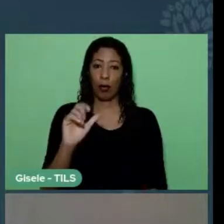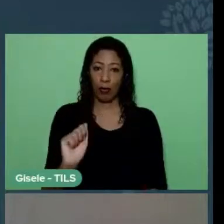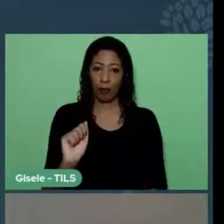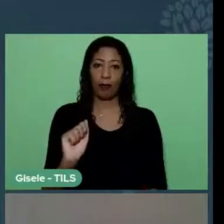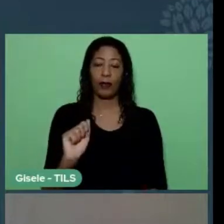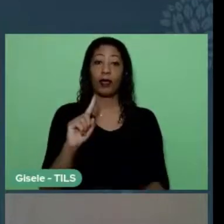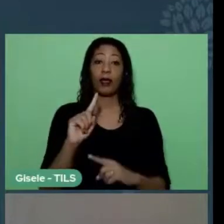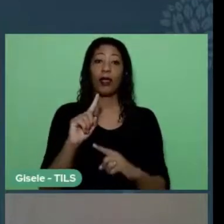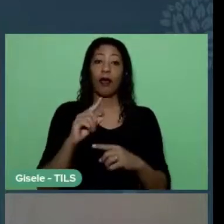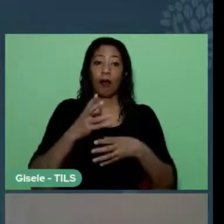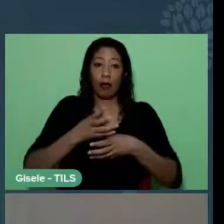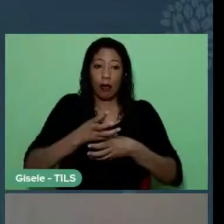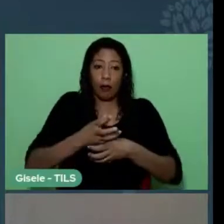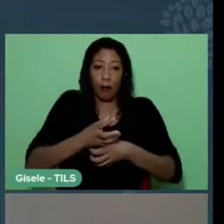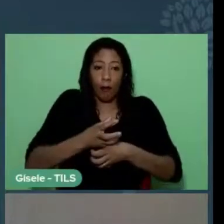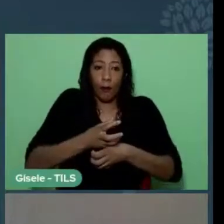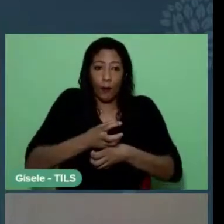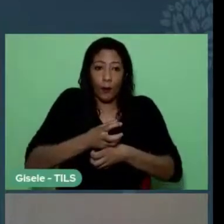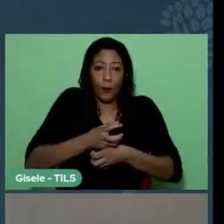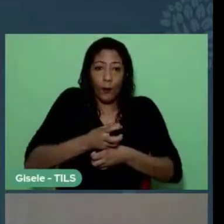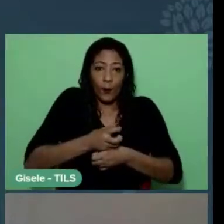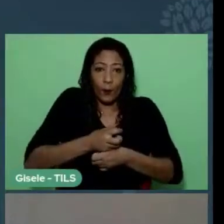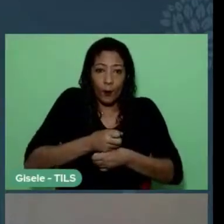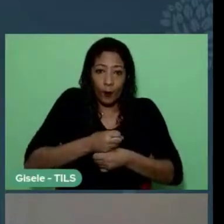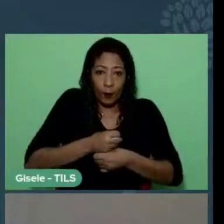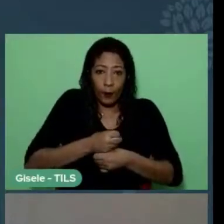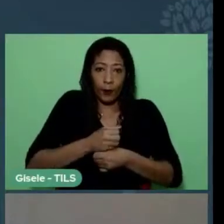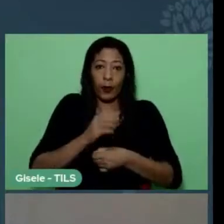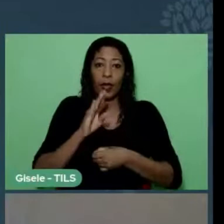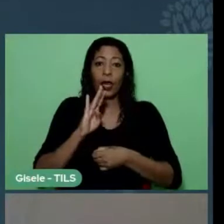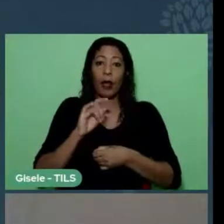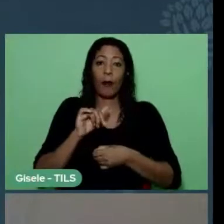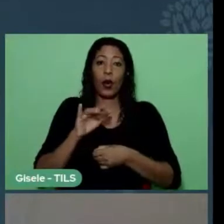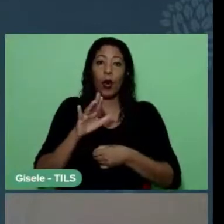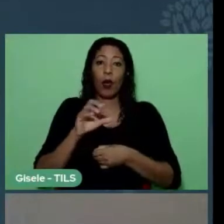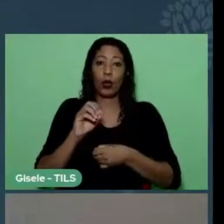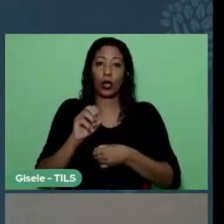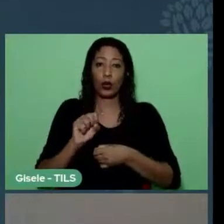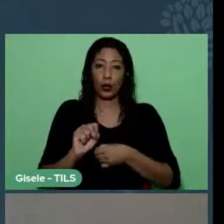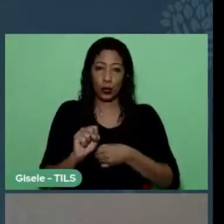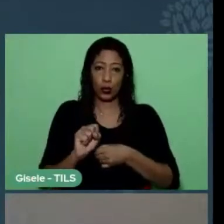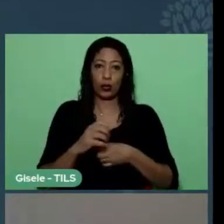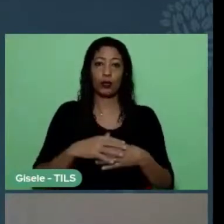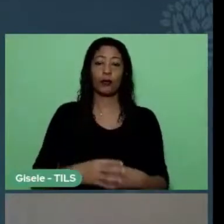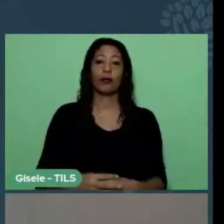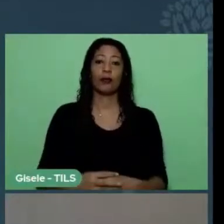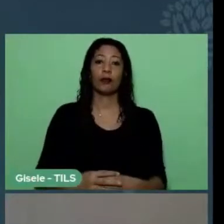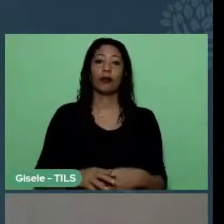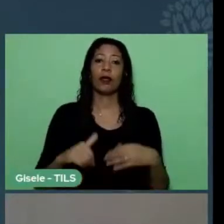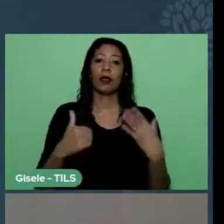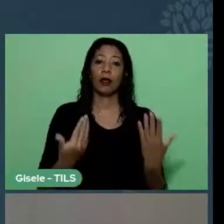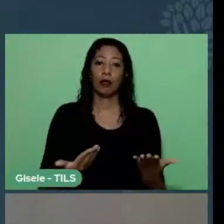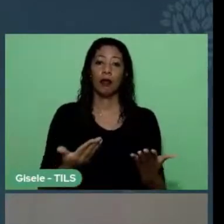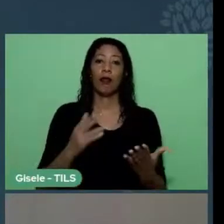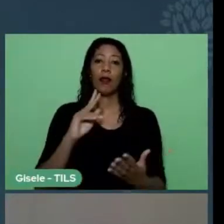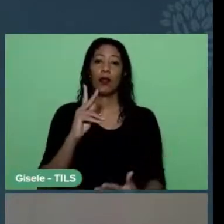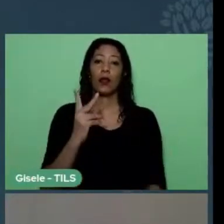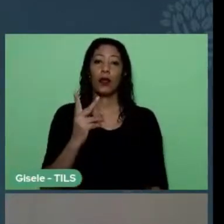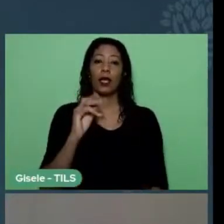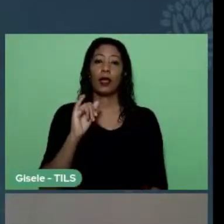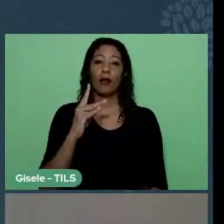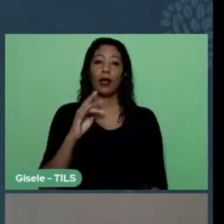um afunilamento, um fechamento dos brônquios. Então, hiperreatividade brônquica, a gente está falando que um brônquio que ele é um